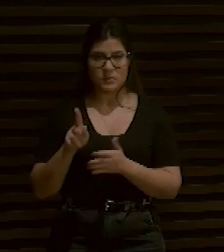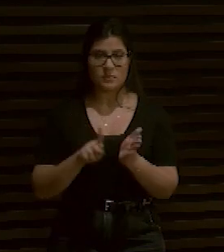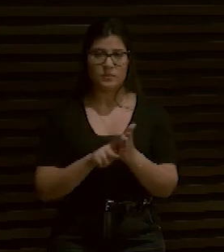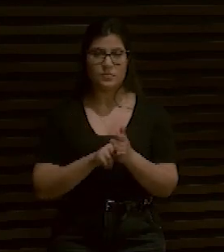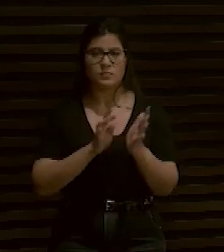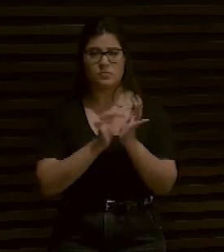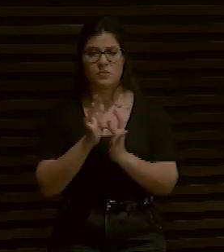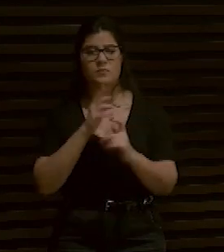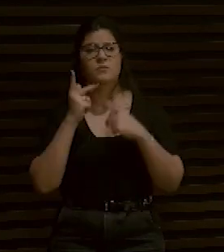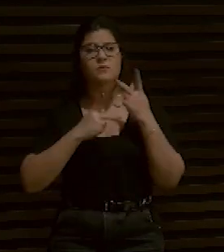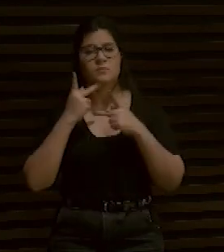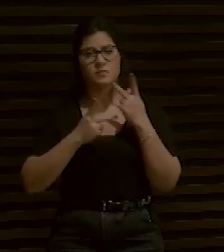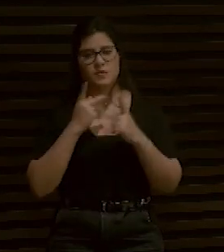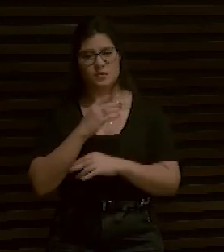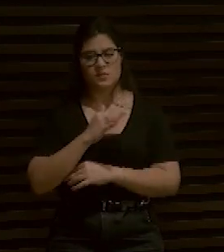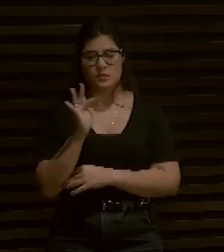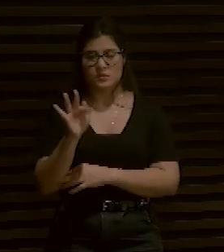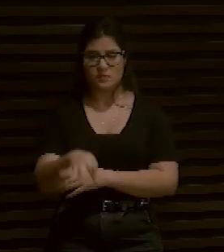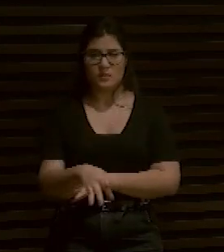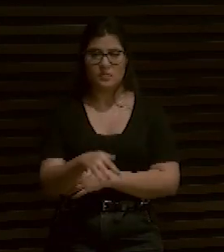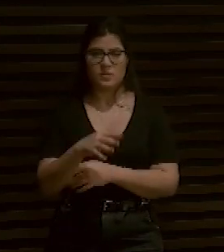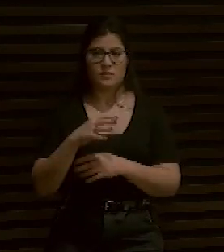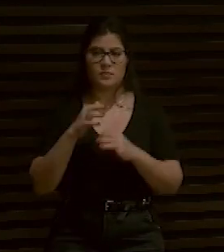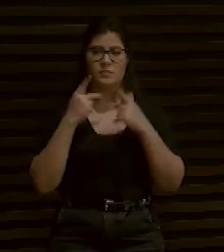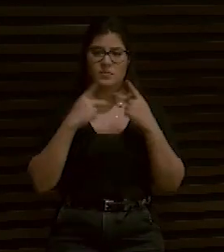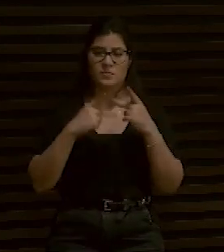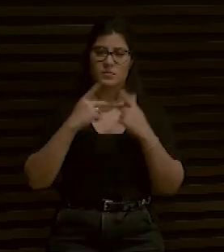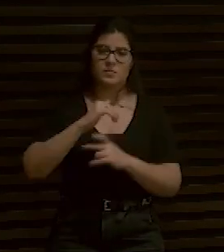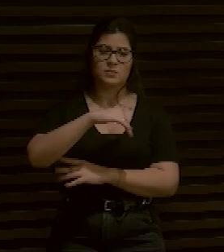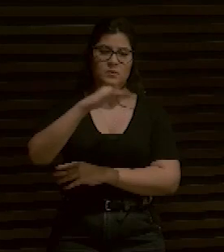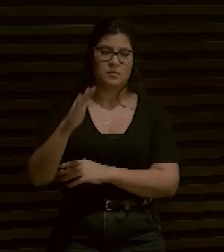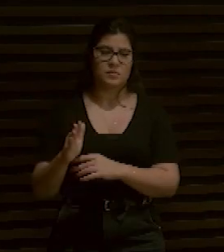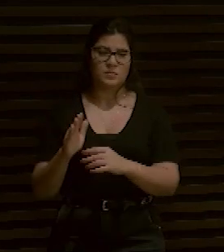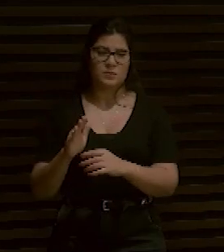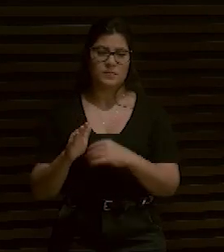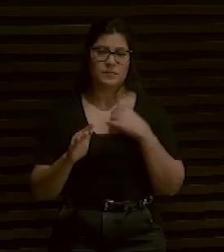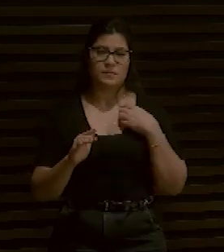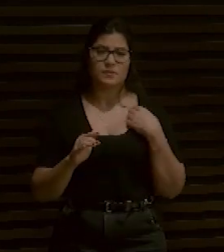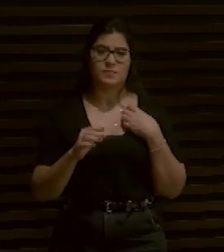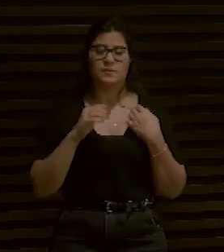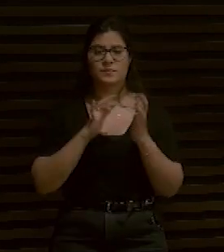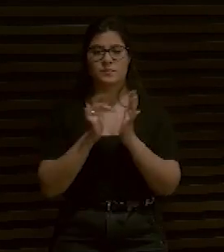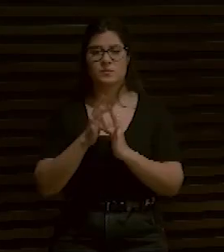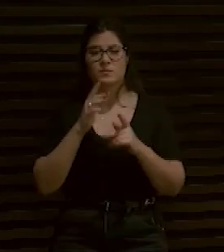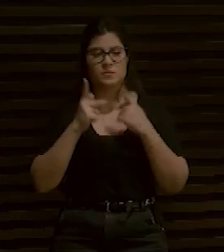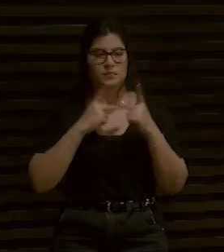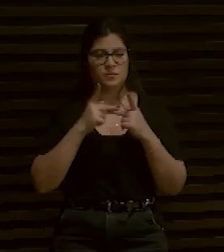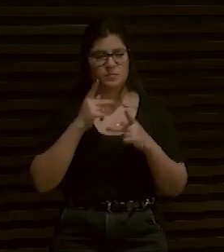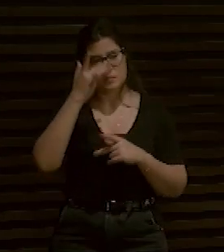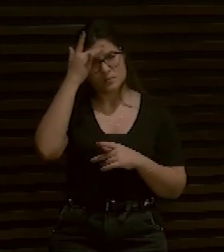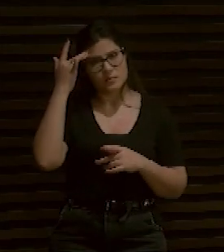tá? Ao final do Sermão do Monte, olha o que Jesus fala. Todo aquele, pois, que ouve estas